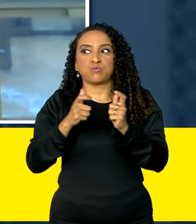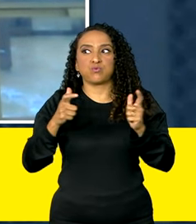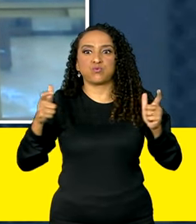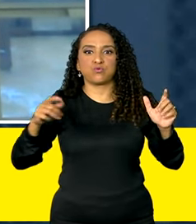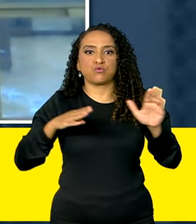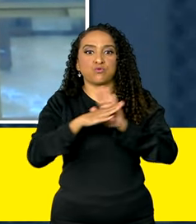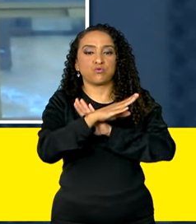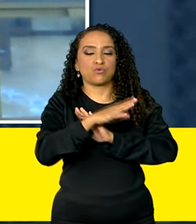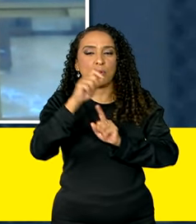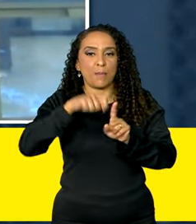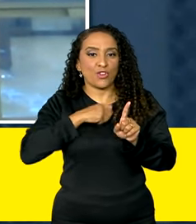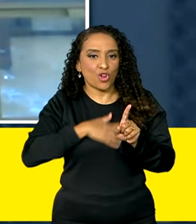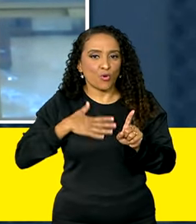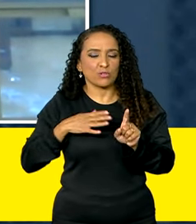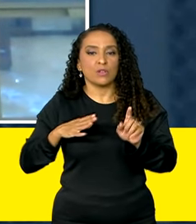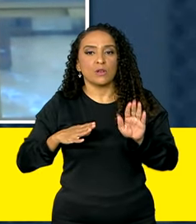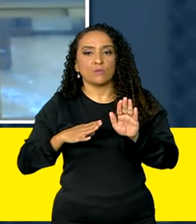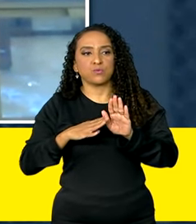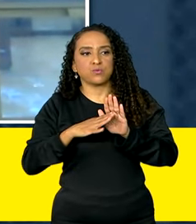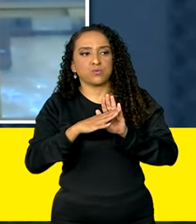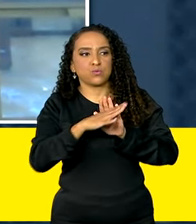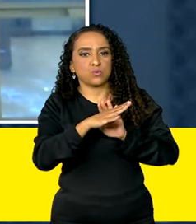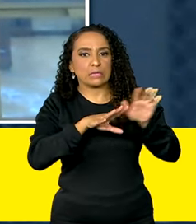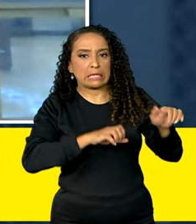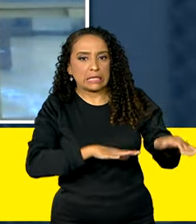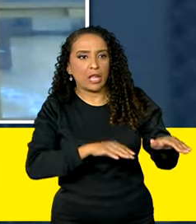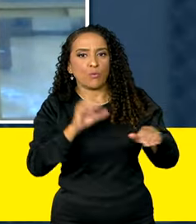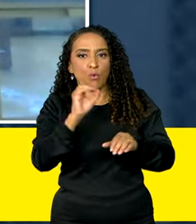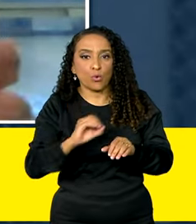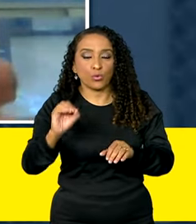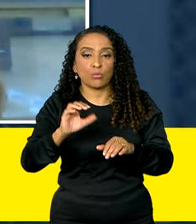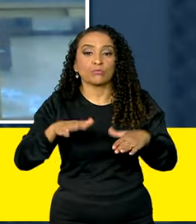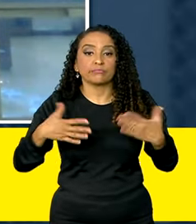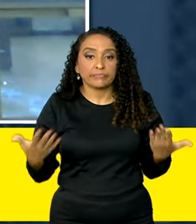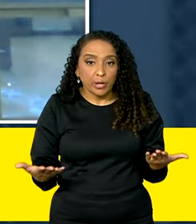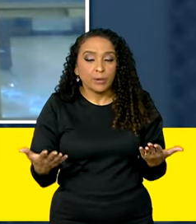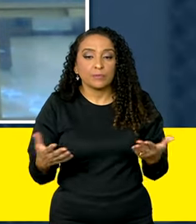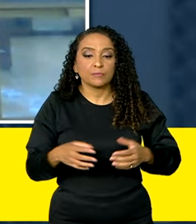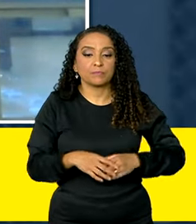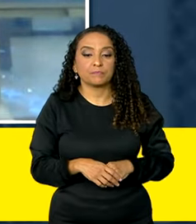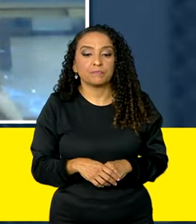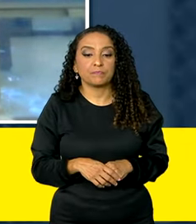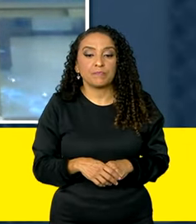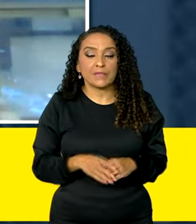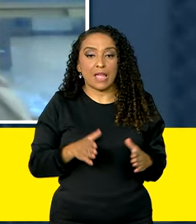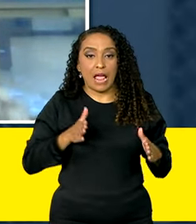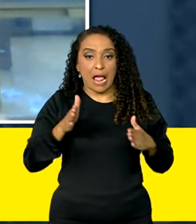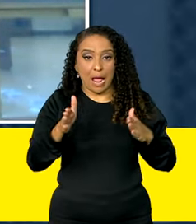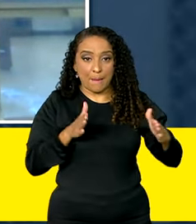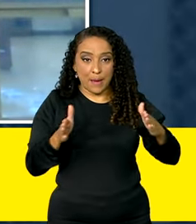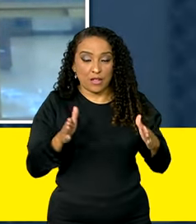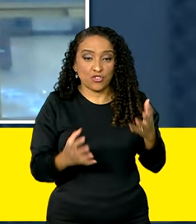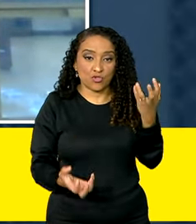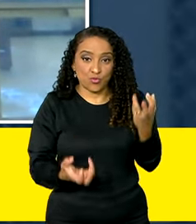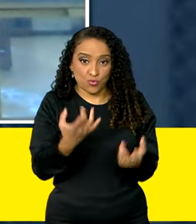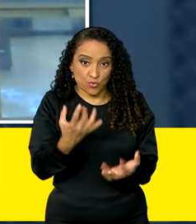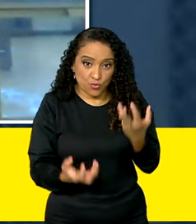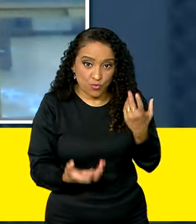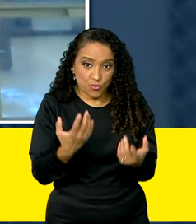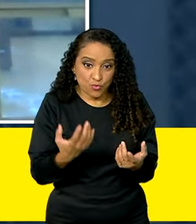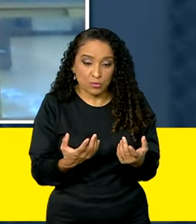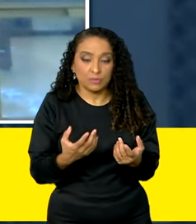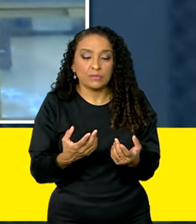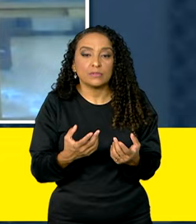significativamente em agosto, foram crescendo em setembro e foram crescendo em outubro. Portanto, a parte dos incêndios que